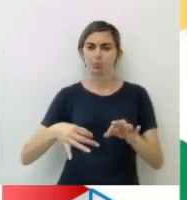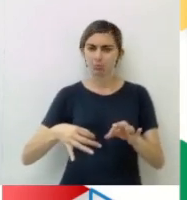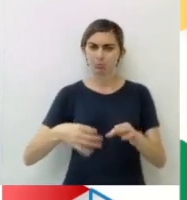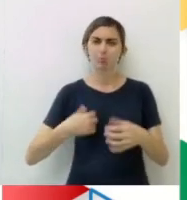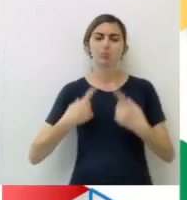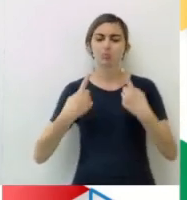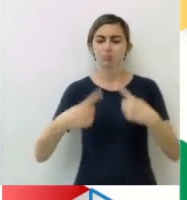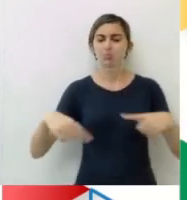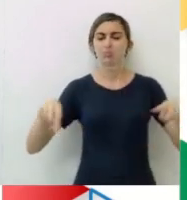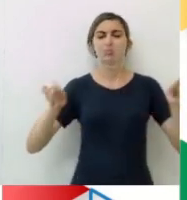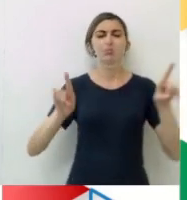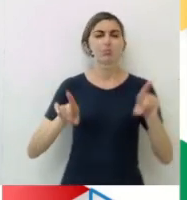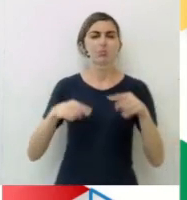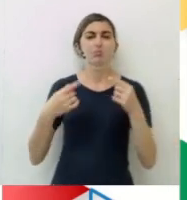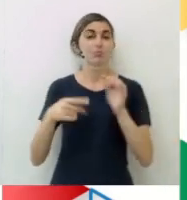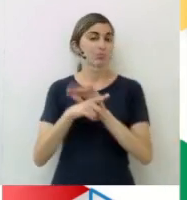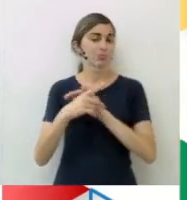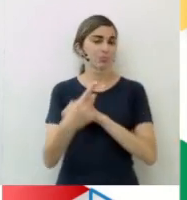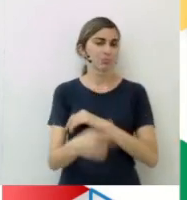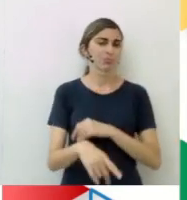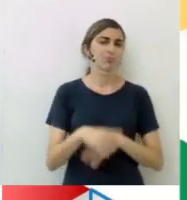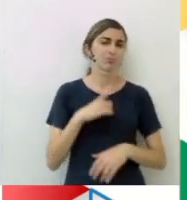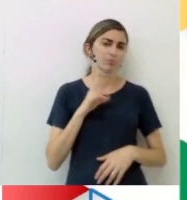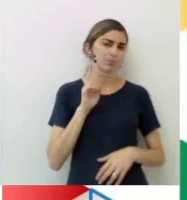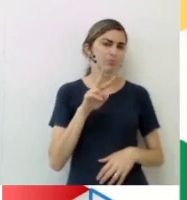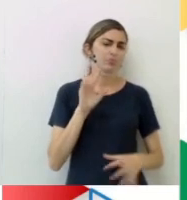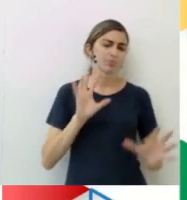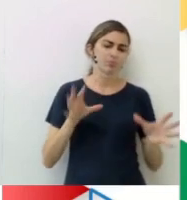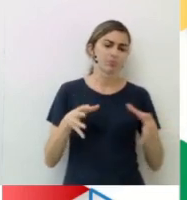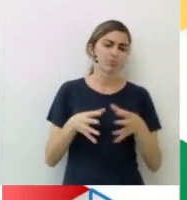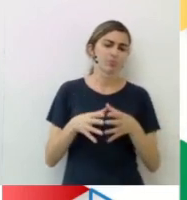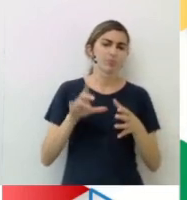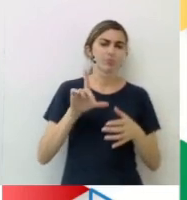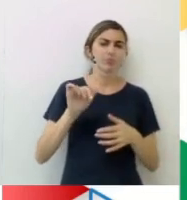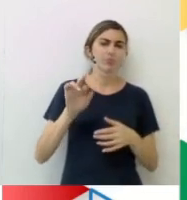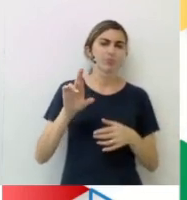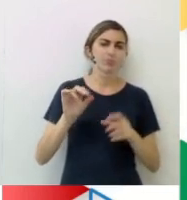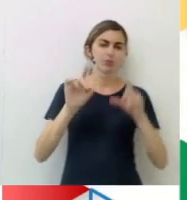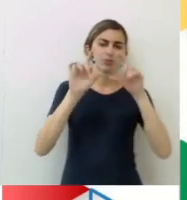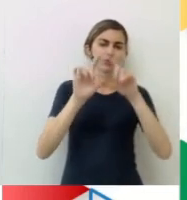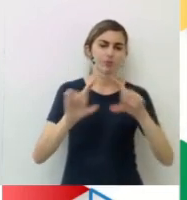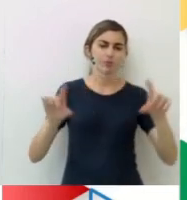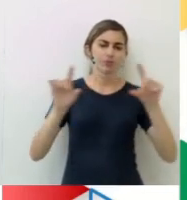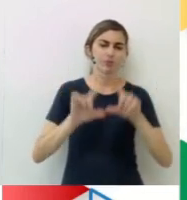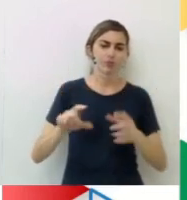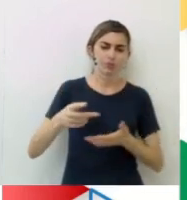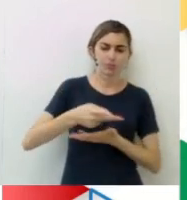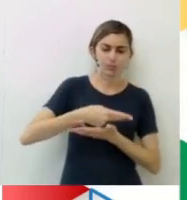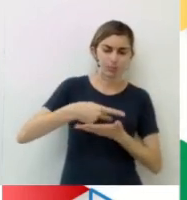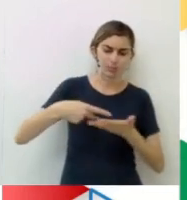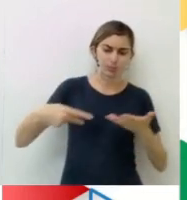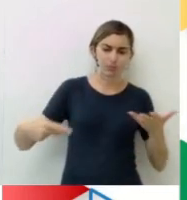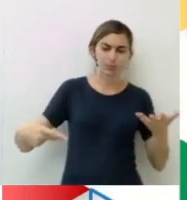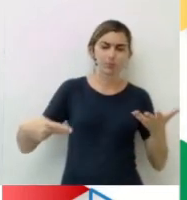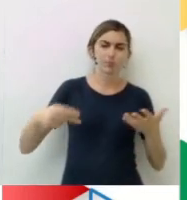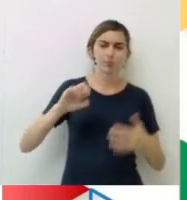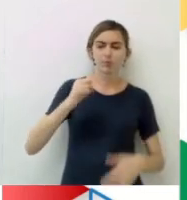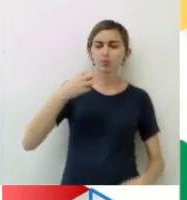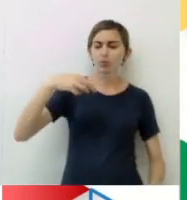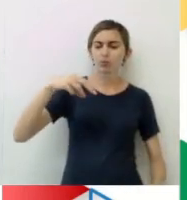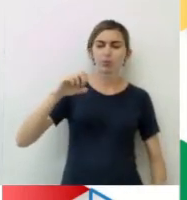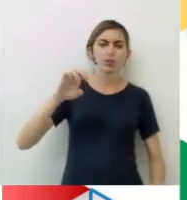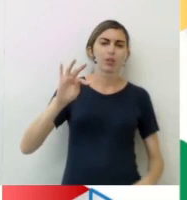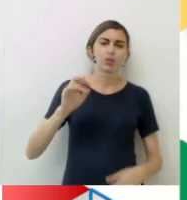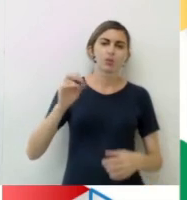Altamente musical. Lembrar que o que é que engloba o lírico? O verso, poema, o soneto,